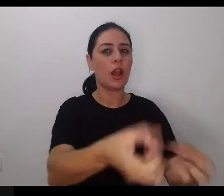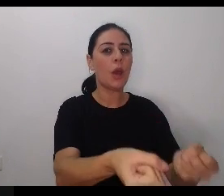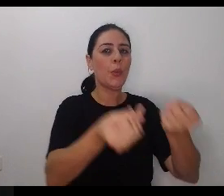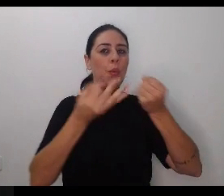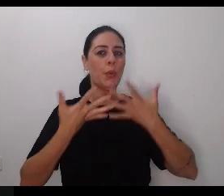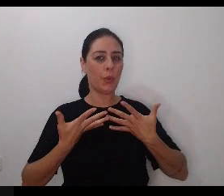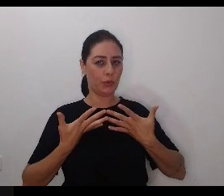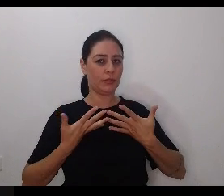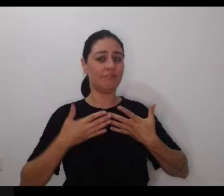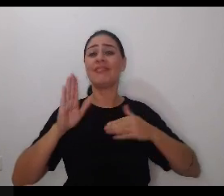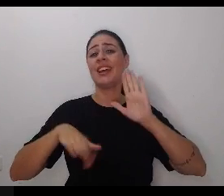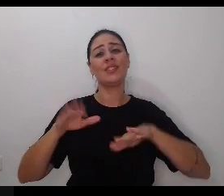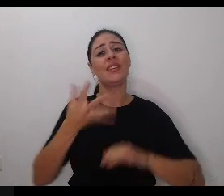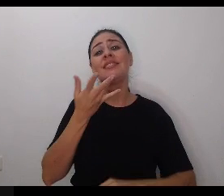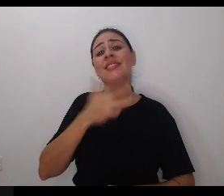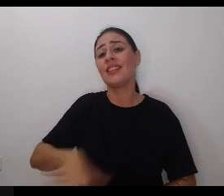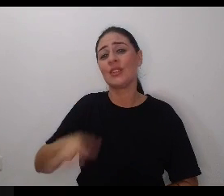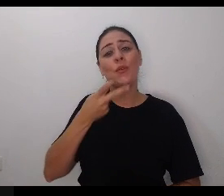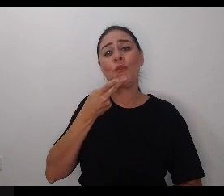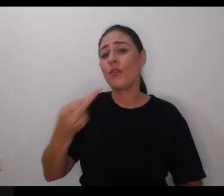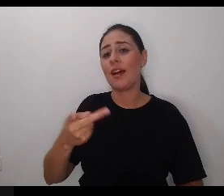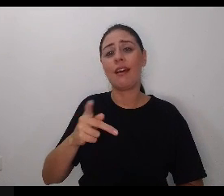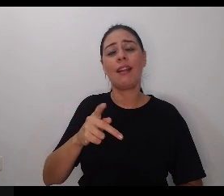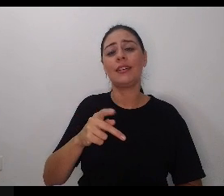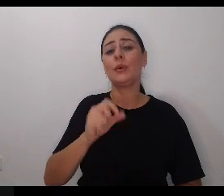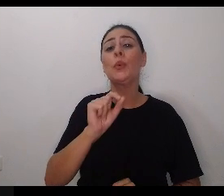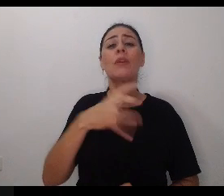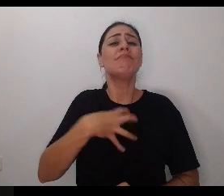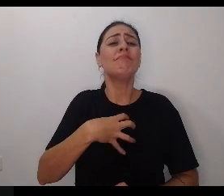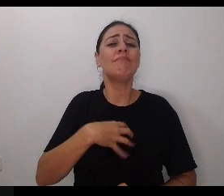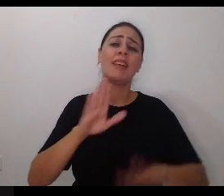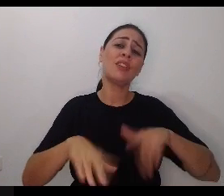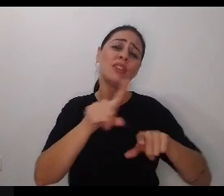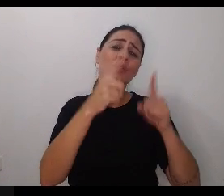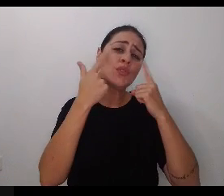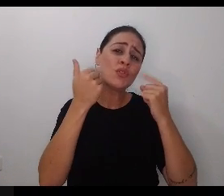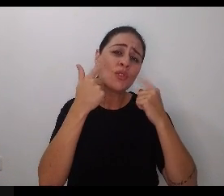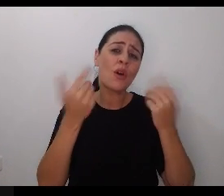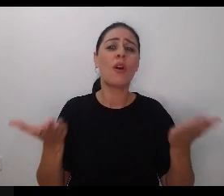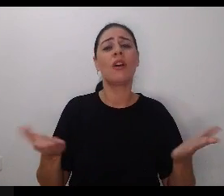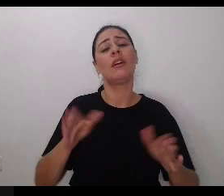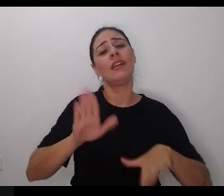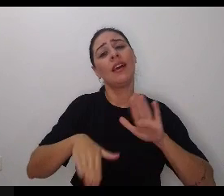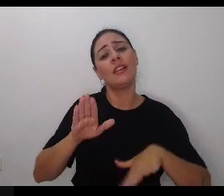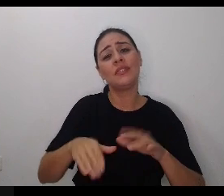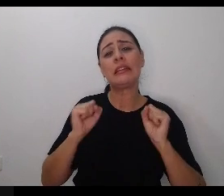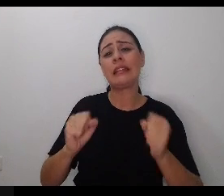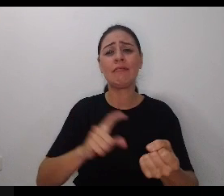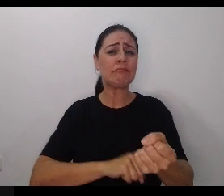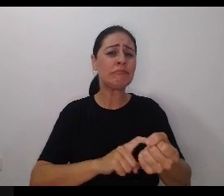que ela expresse. Nem sempre a criança vai falar sobre o que ela está sentindo. Às vezes ela vai chorar, às vezes ela vai